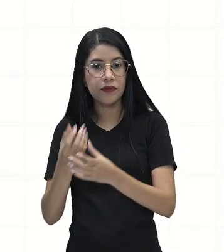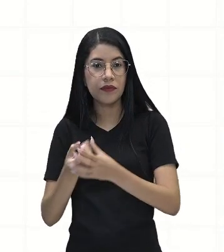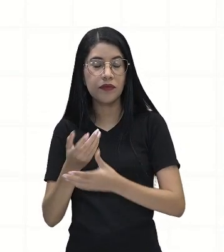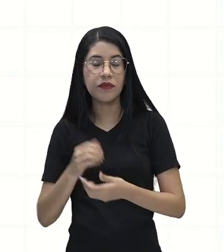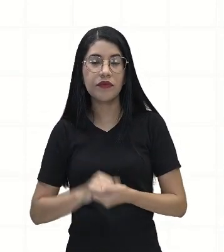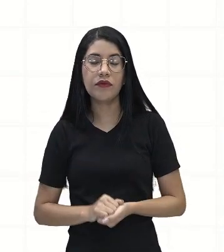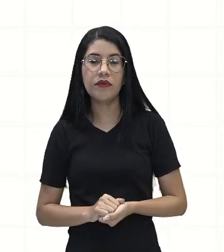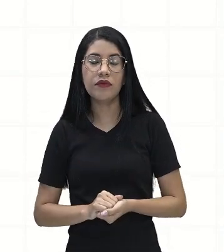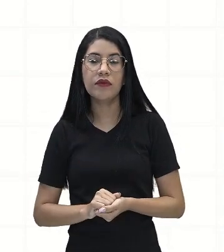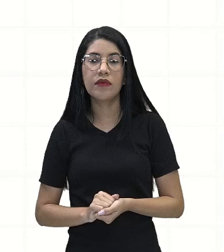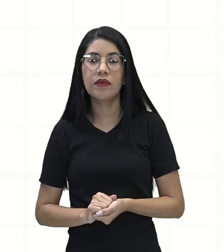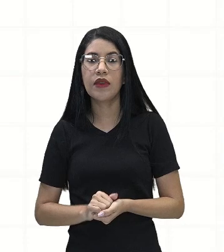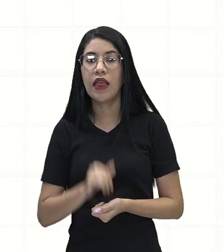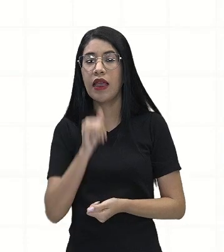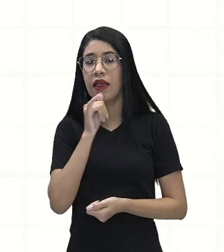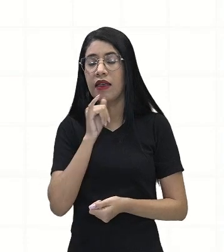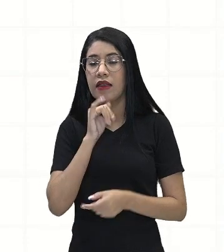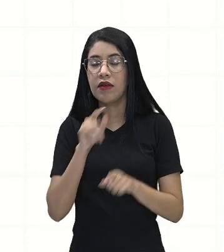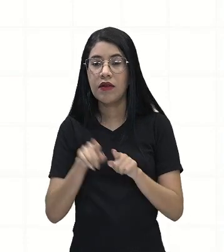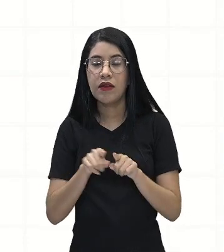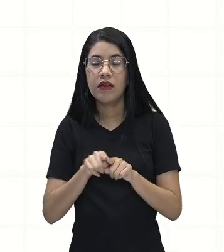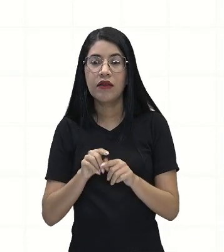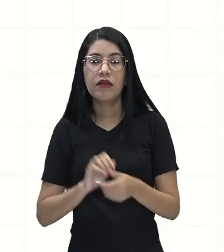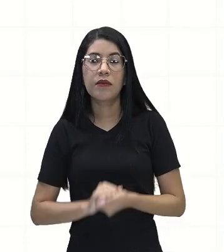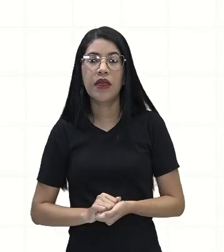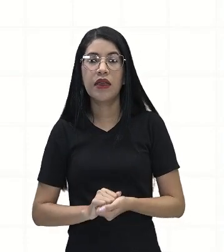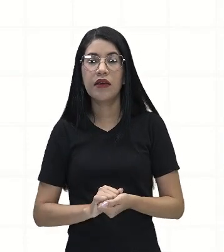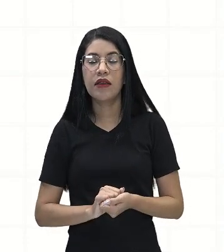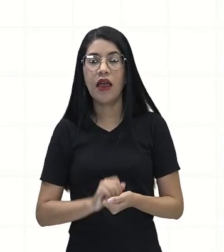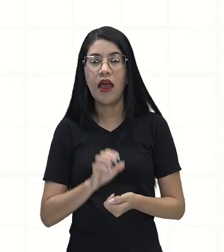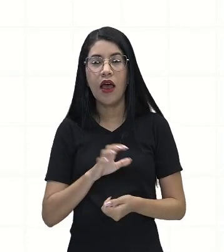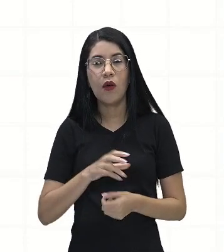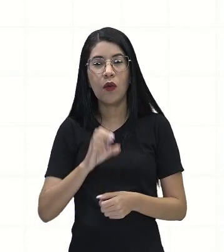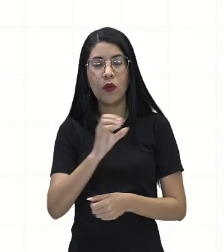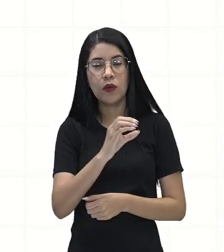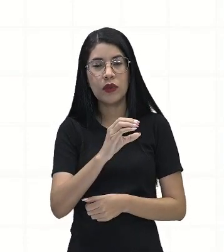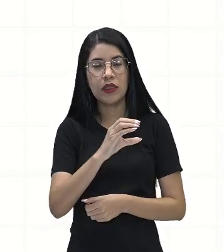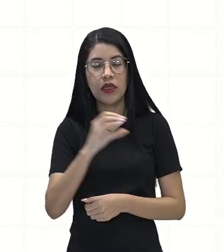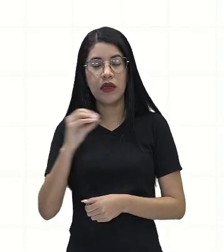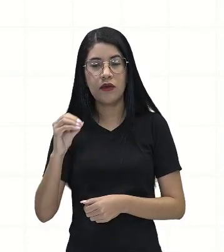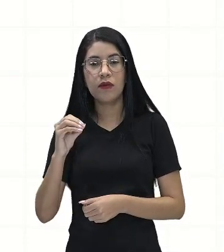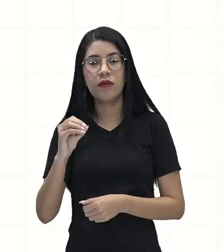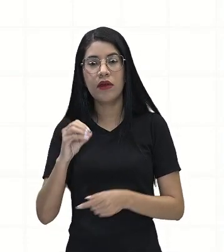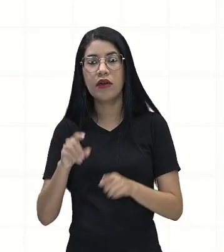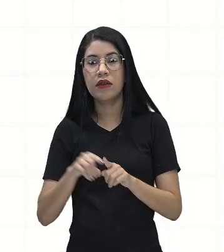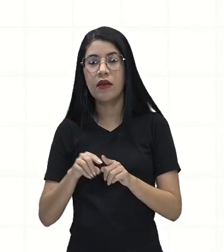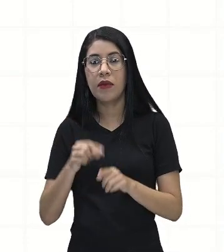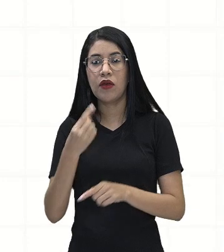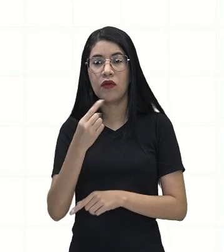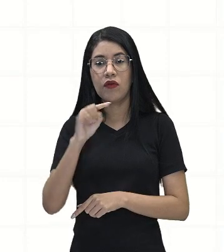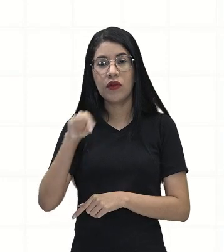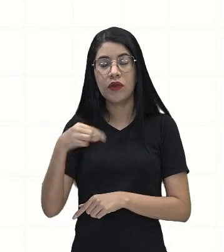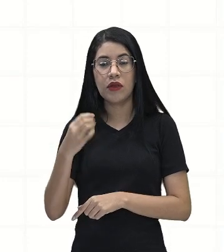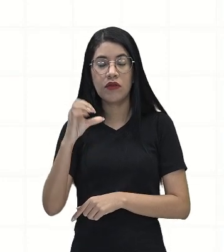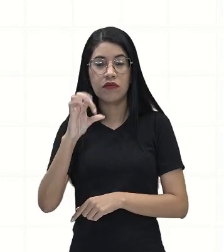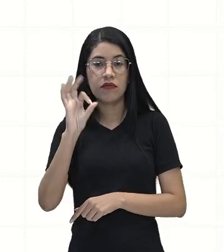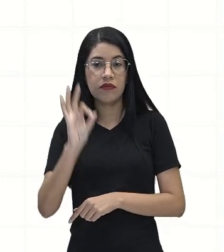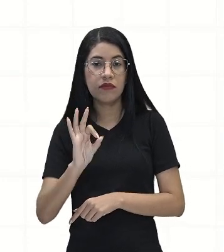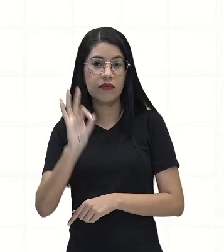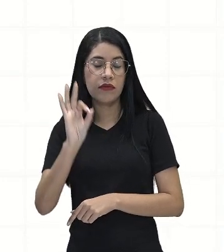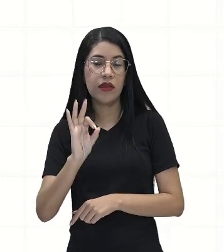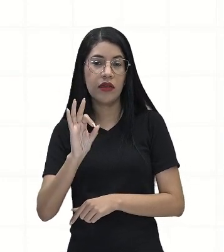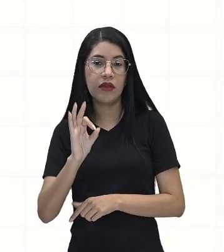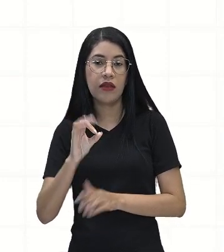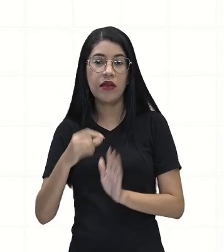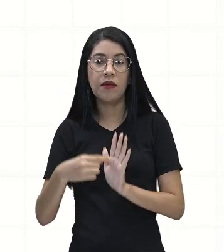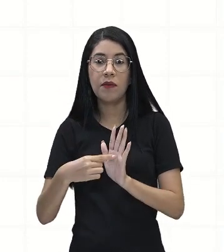pode ver, por exemplo, a região centro-oeste, né, 1,9%, ela vai